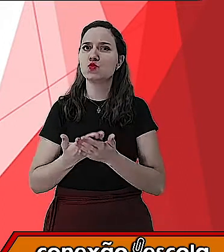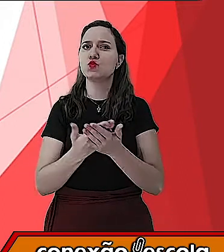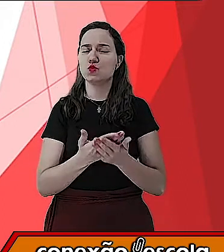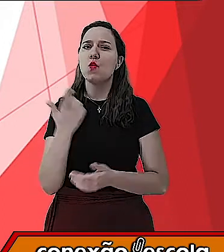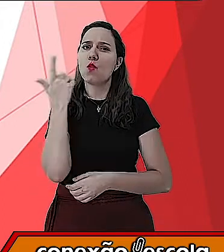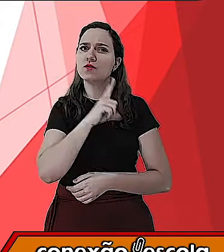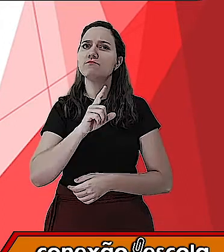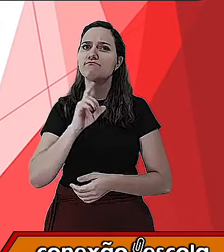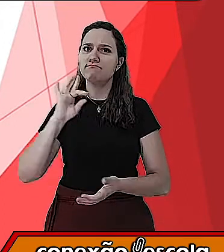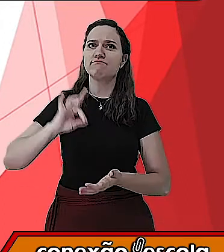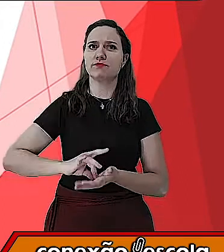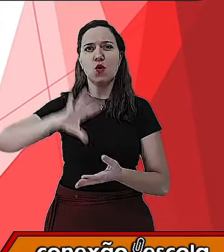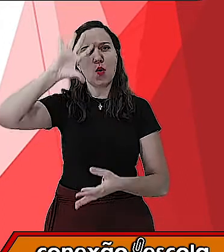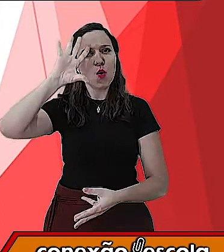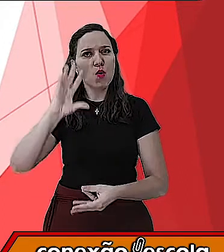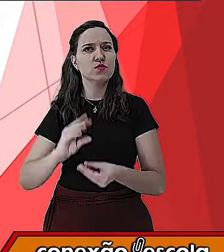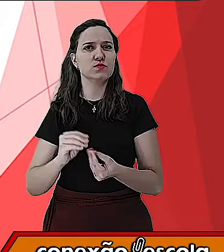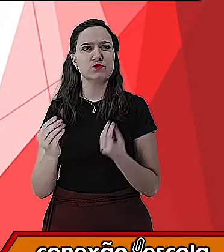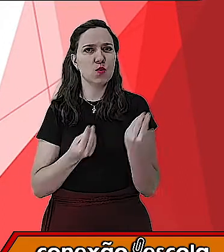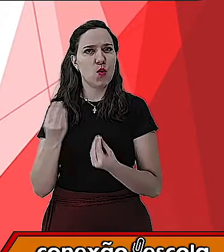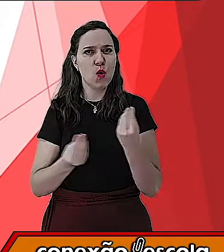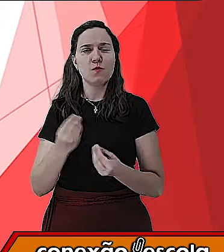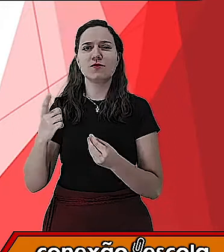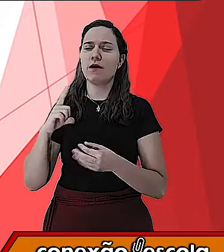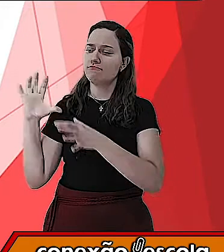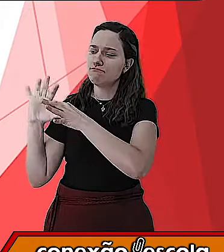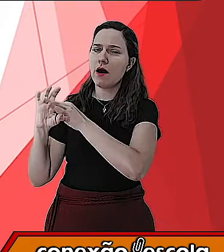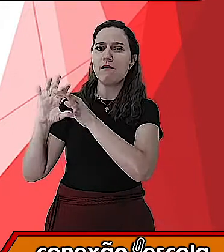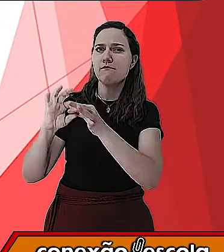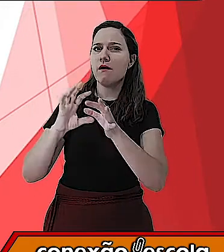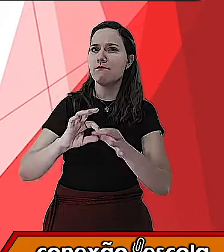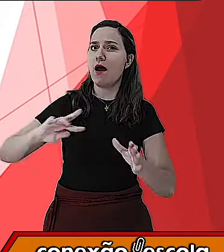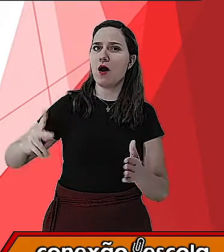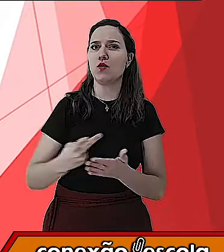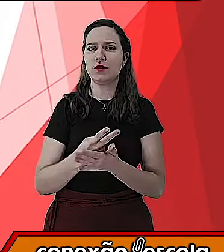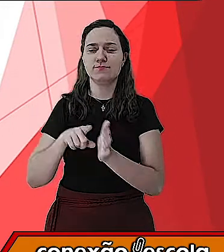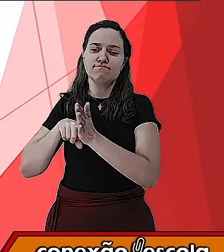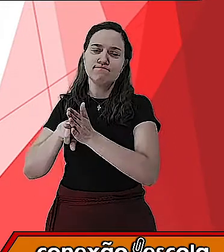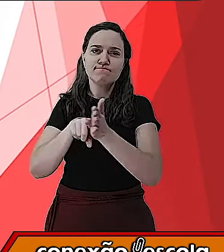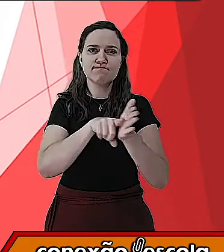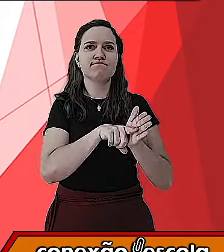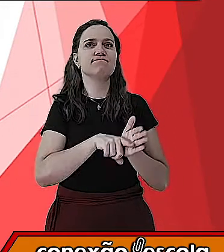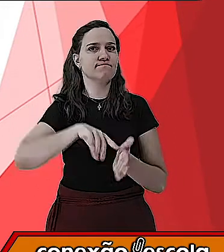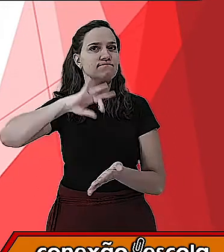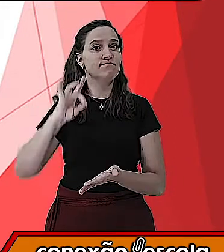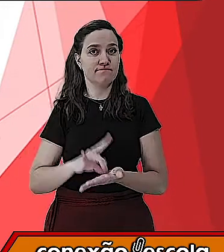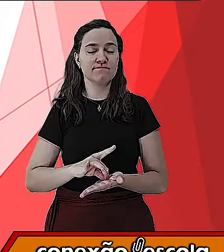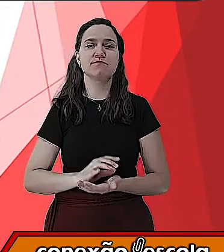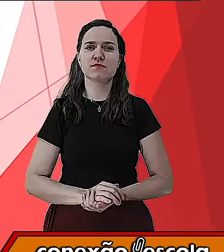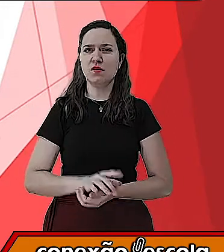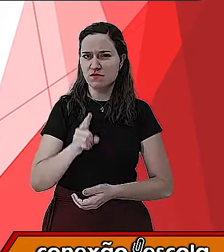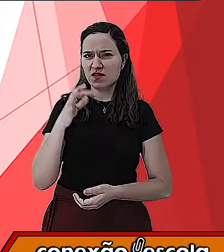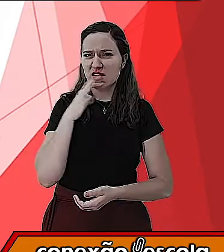chegar a uma conclusão sobre os acontecimentos investigados. Então, a história é